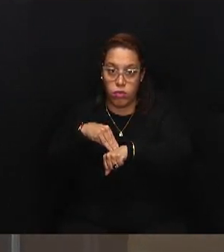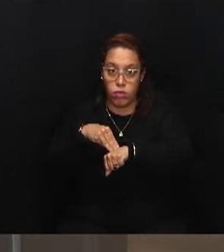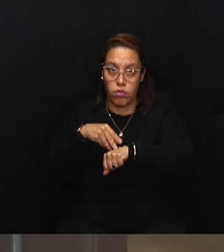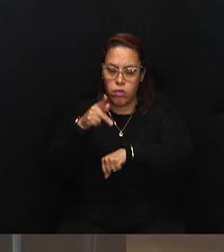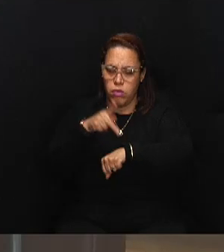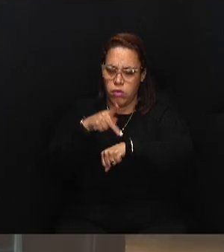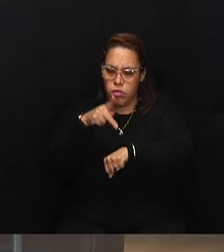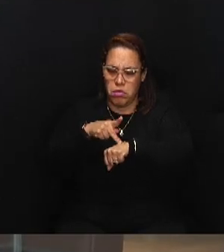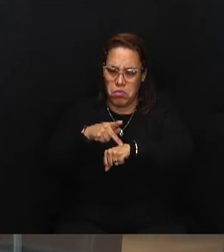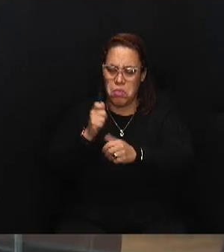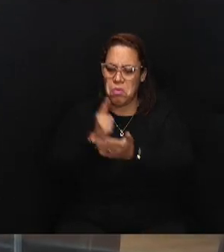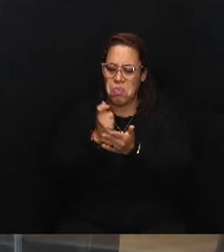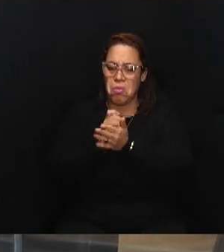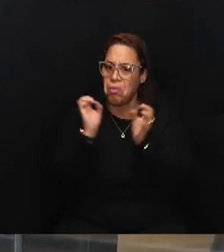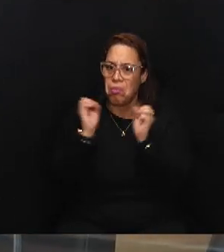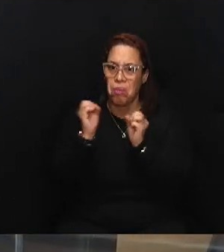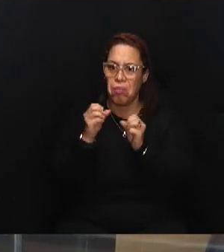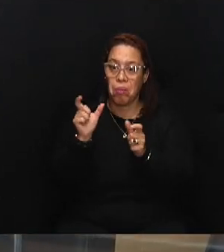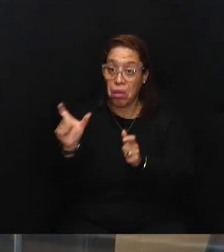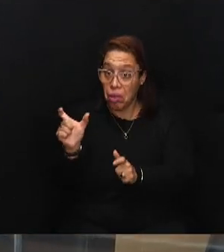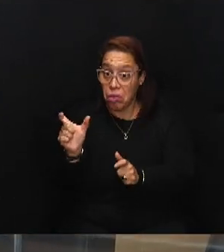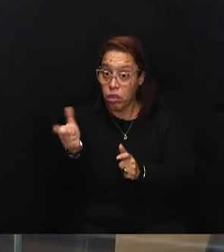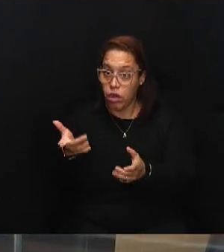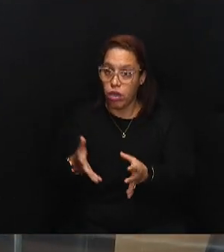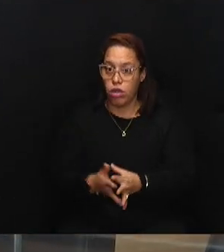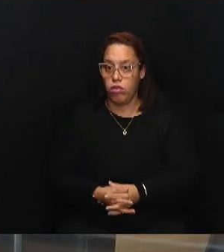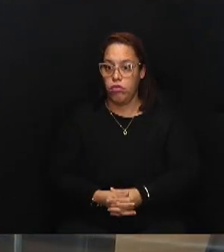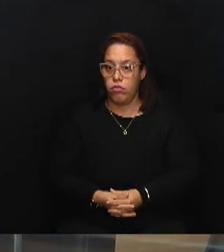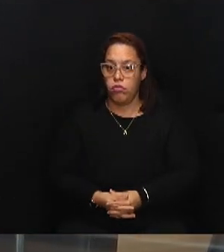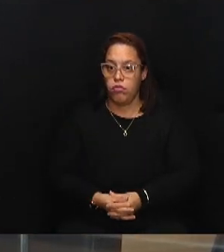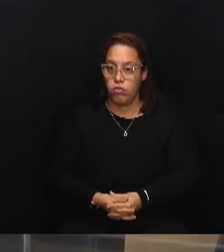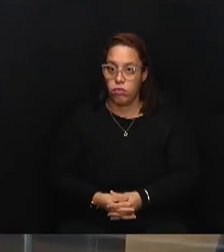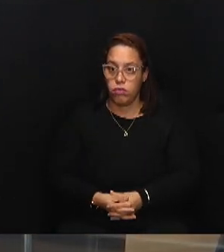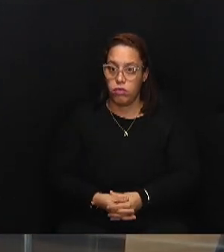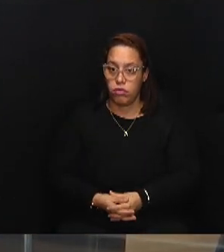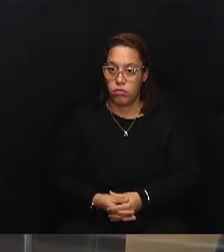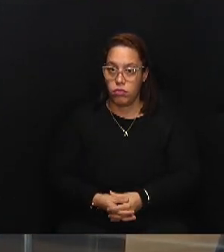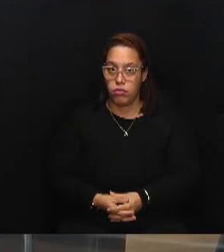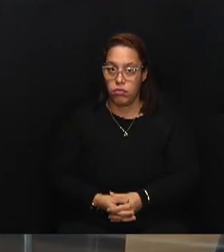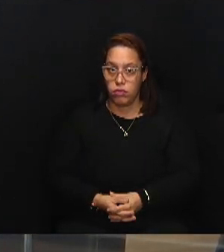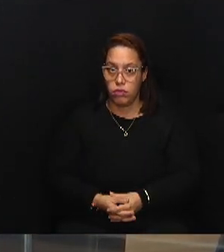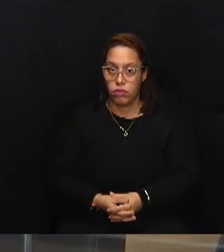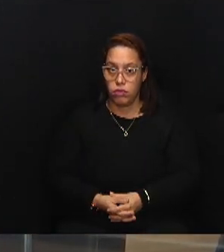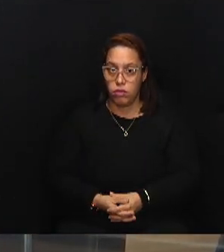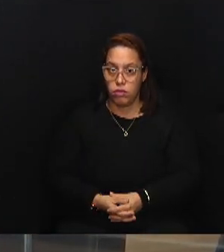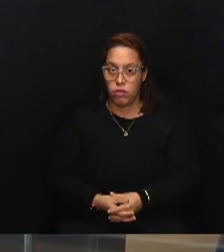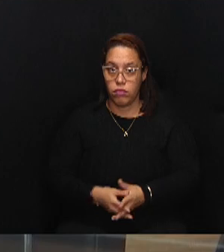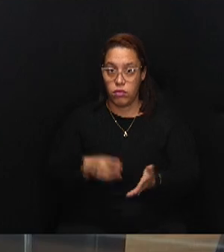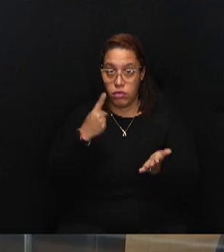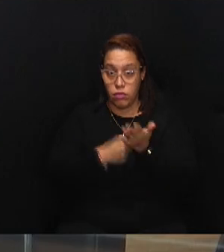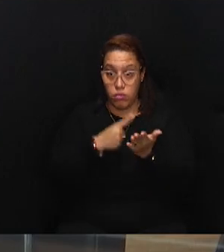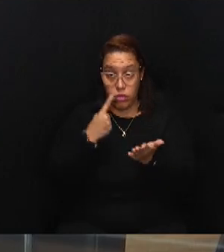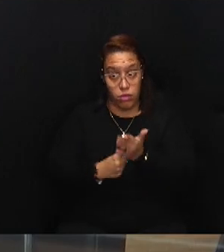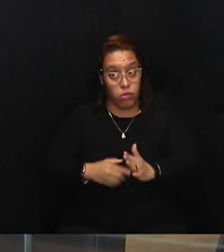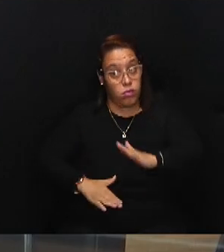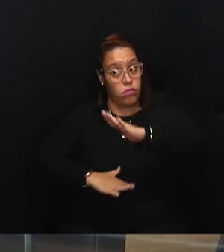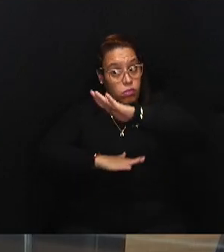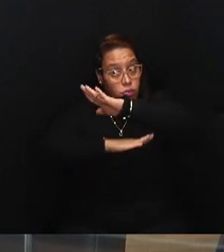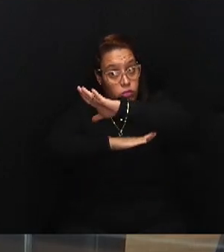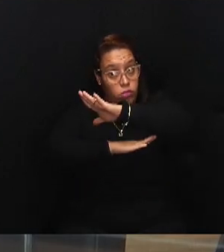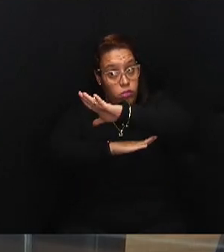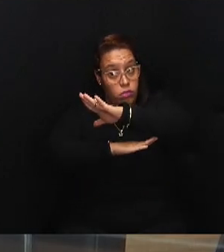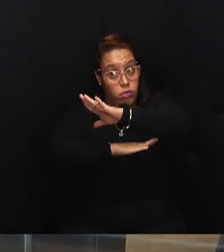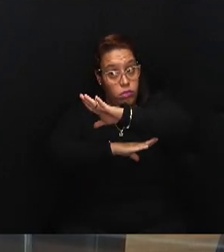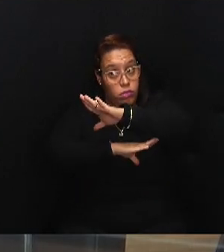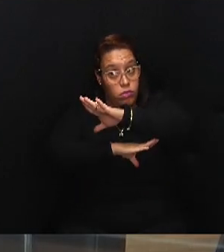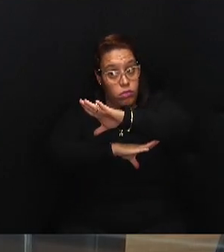Pedreira, não paga um tostão, tem a carteirinha. Então, é um compromisso da Câmara Municipal nessa demanda